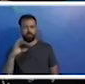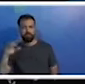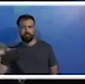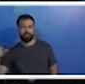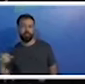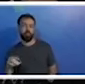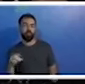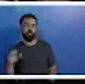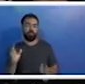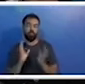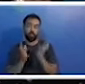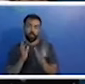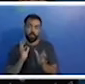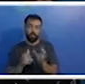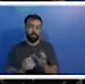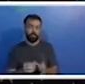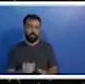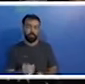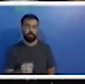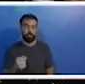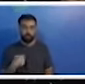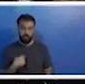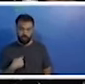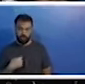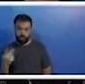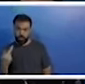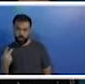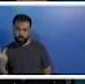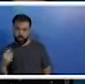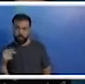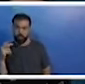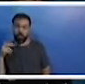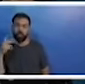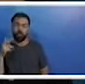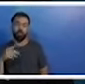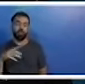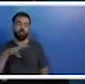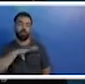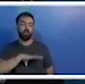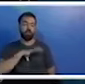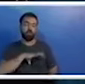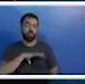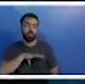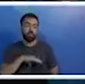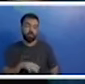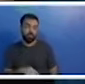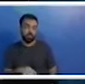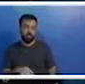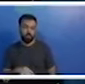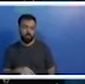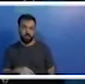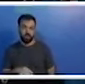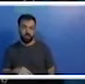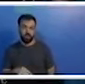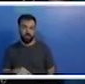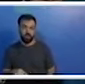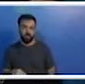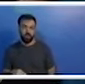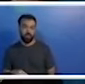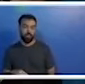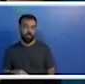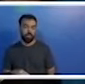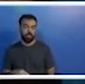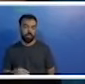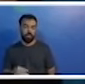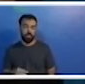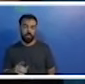de sinais vejam nós falamos a língua portuguesa você já abriu em outras aulas que nós falamos sobre diferentes povos é sempre falo de isso